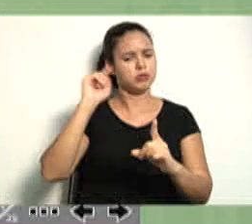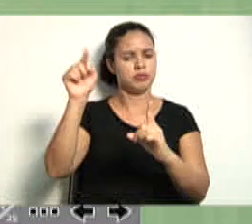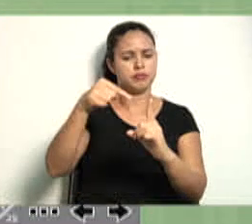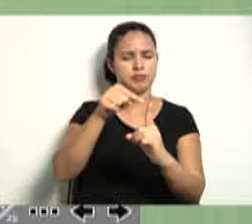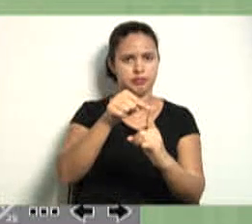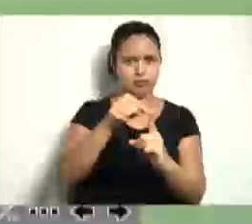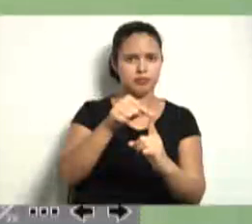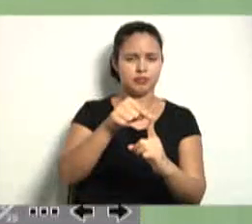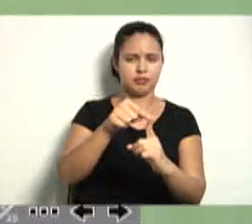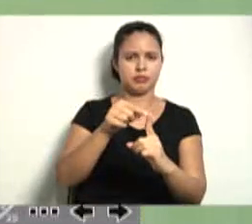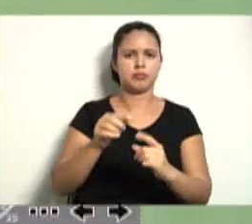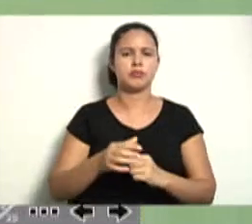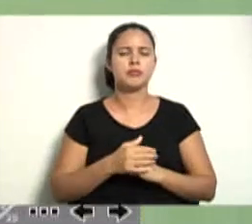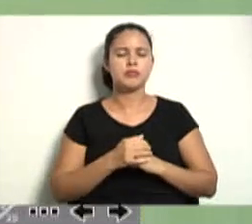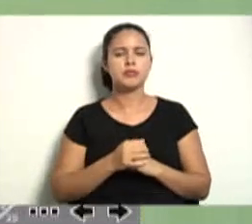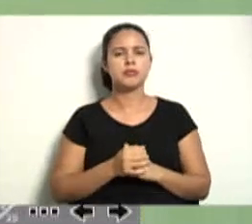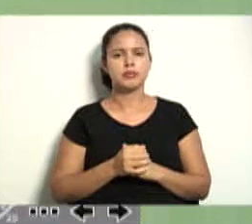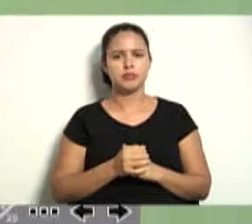finalidade.